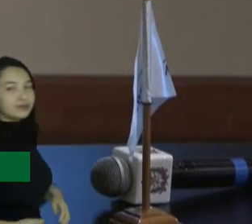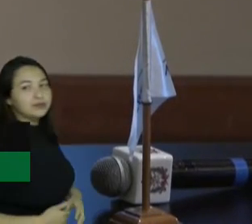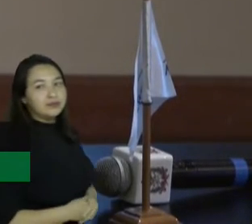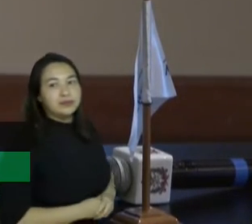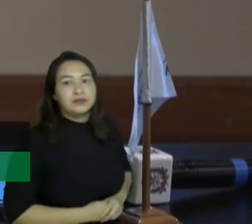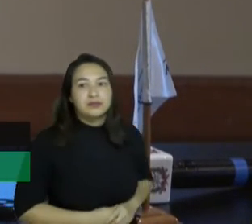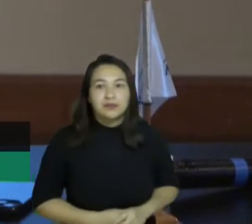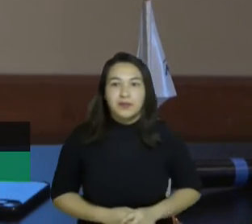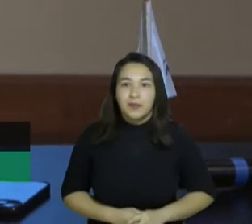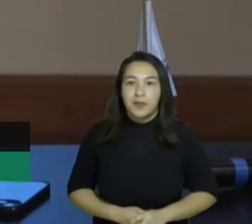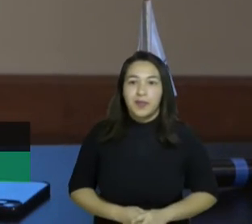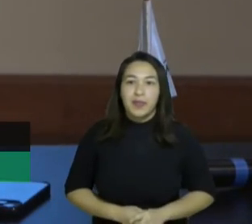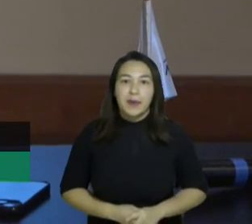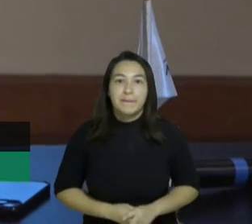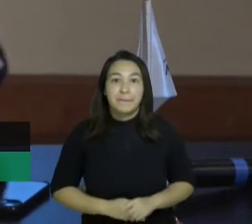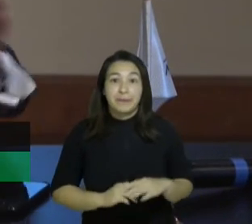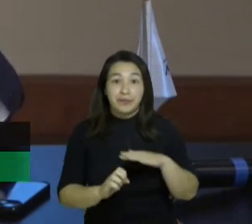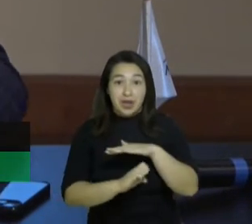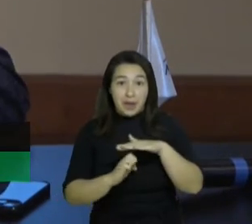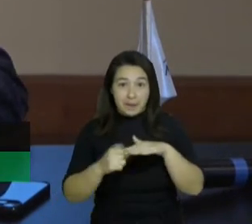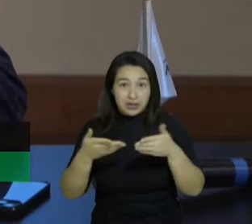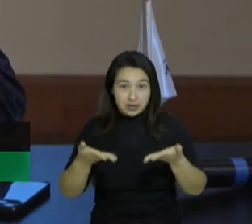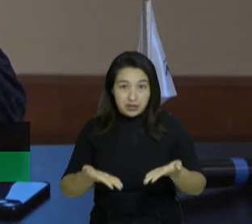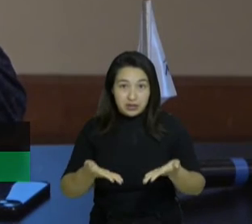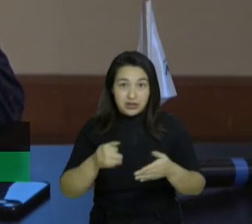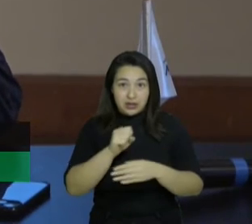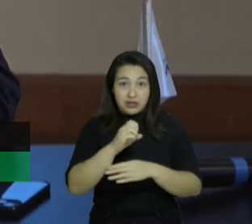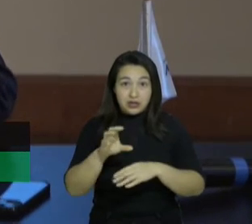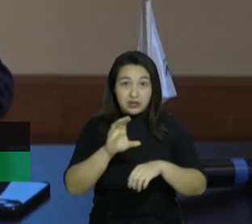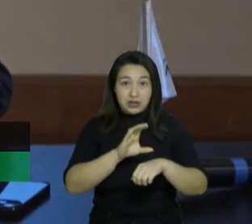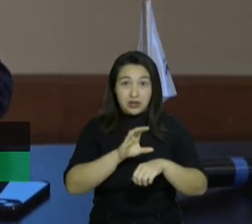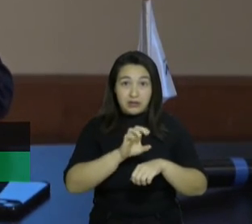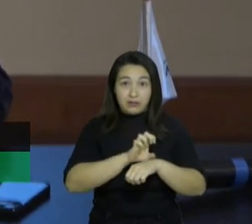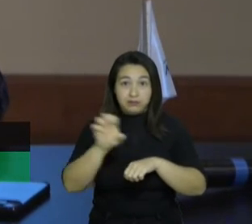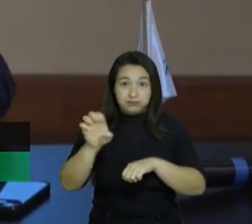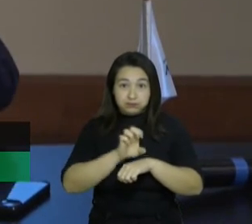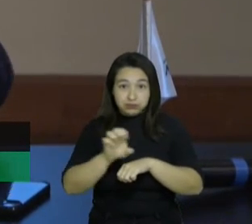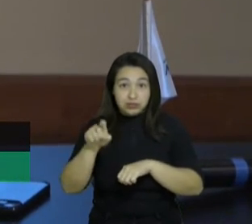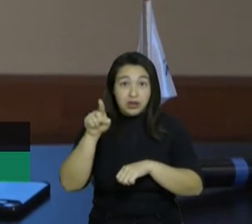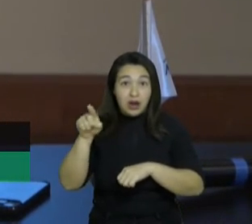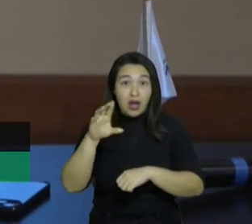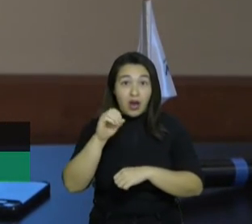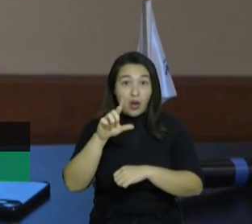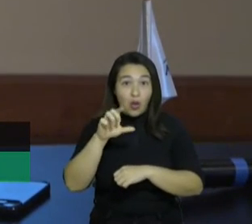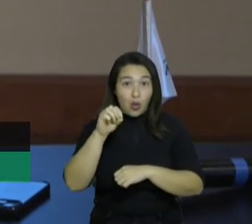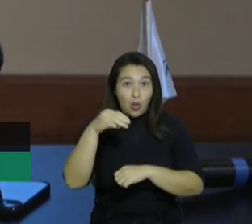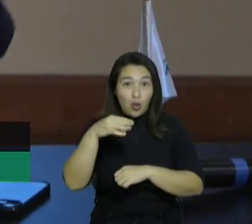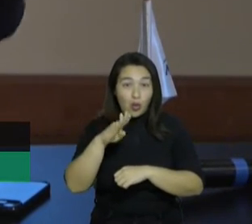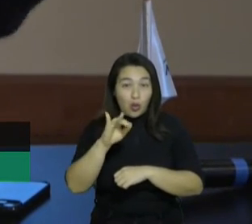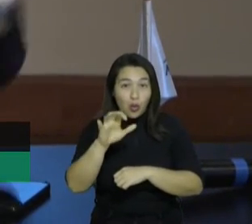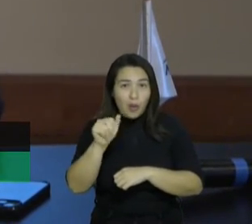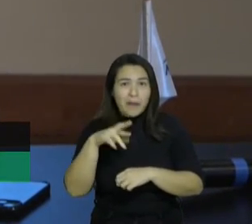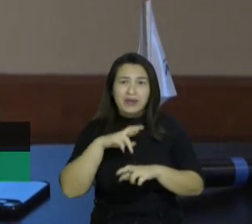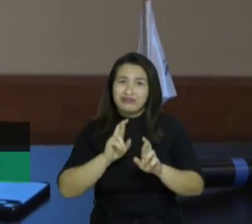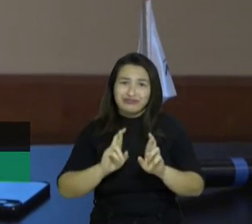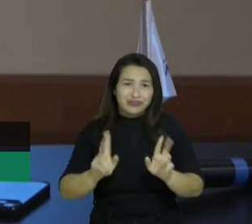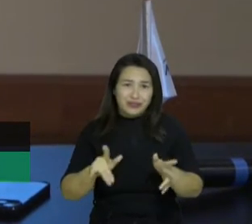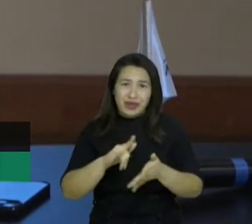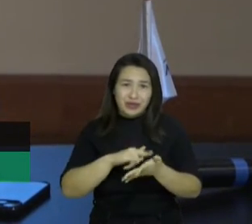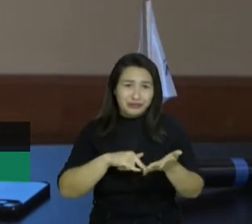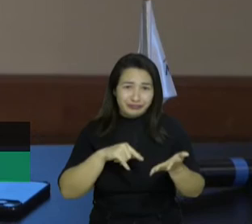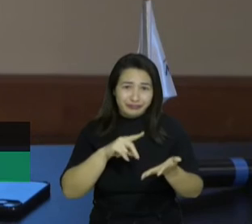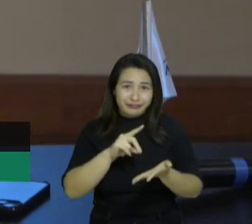transação uma empresa de Santa Catarina quando exporta para Colômbia é diferente o certificado de origem é diferente a documentação quando exporta pro